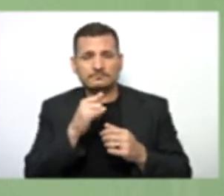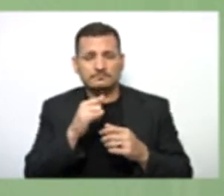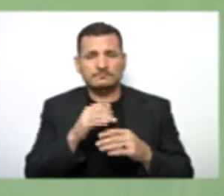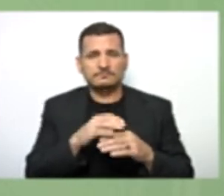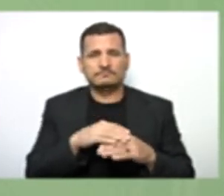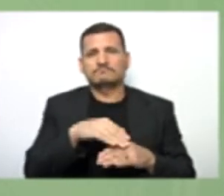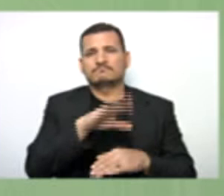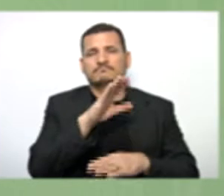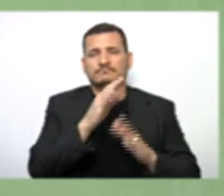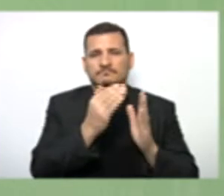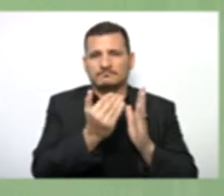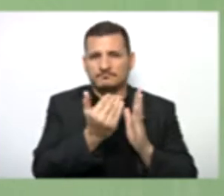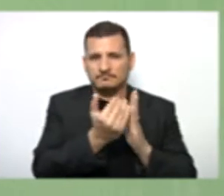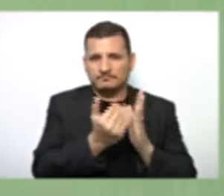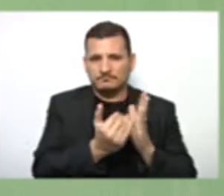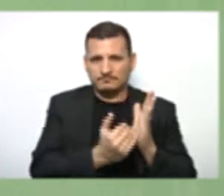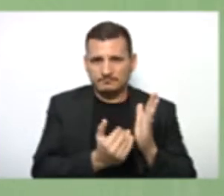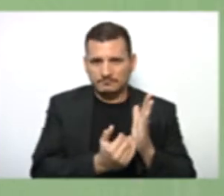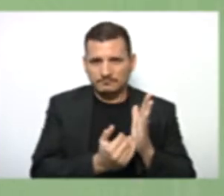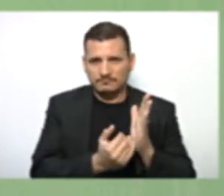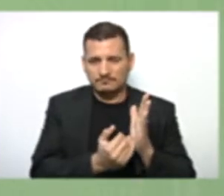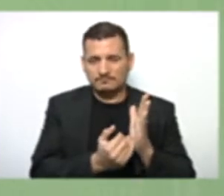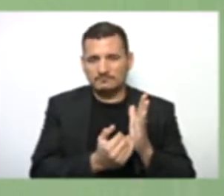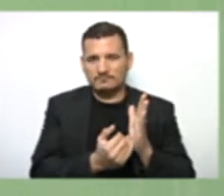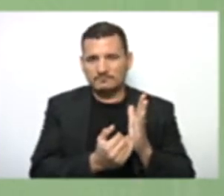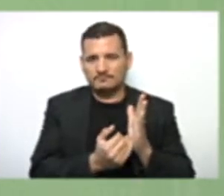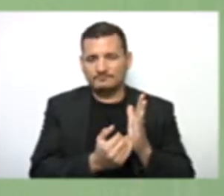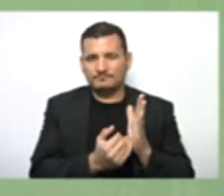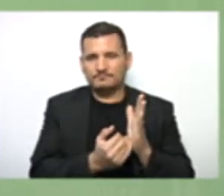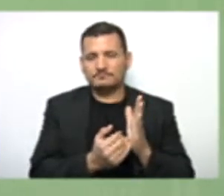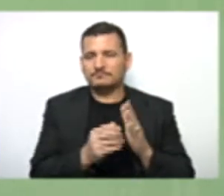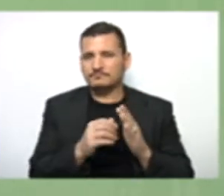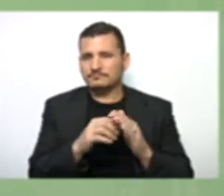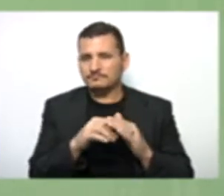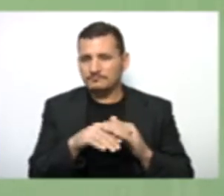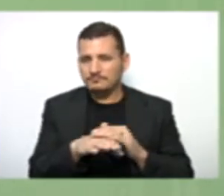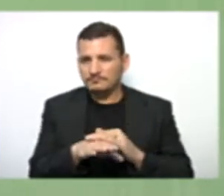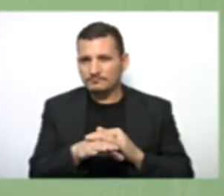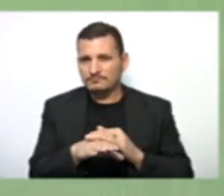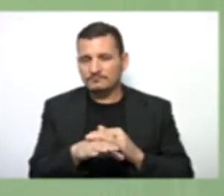for o programa, né, maior a quantidade que ele for armazenado,